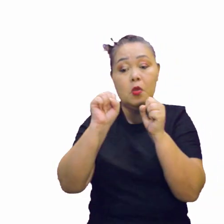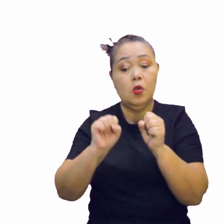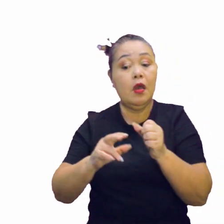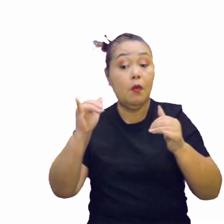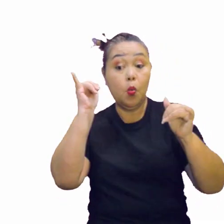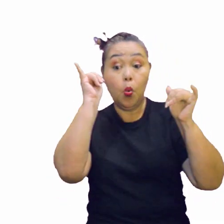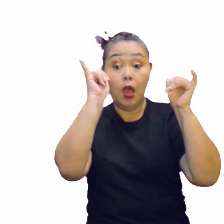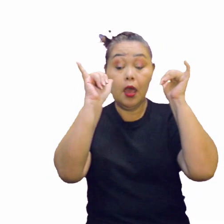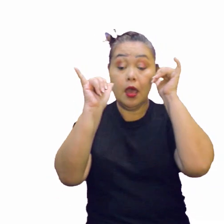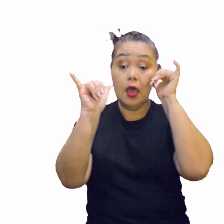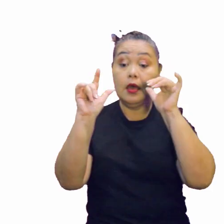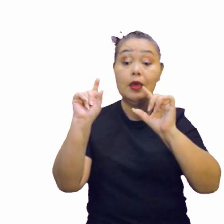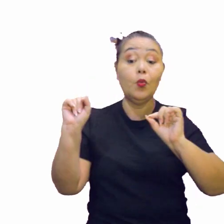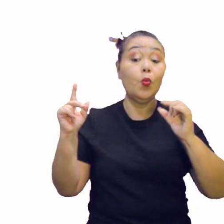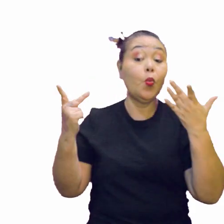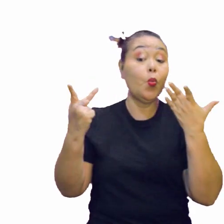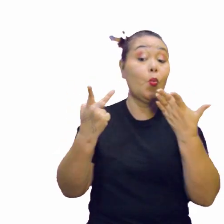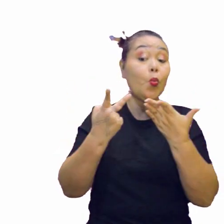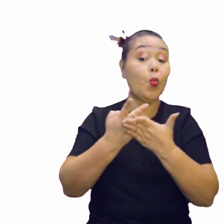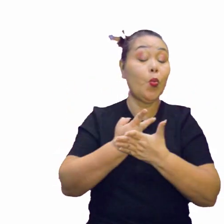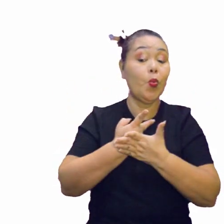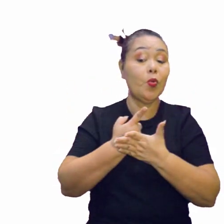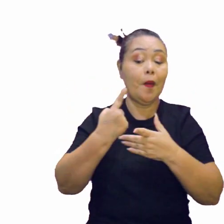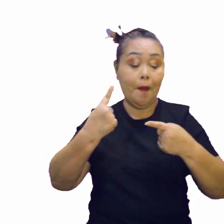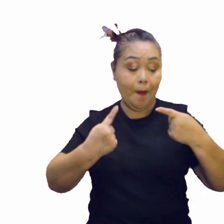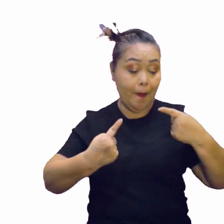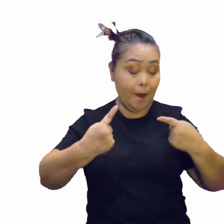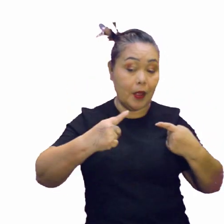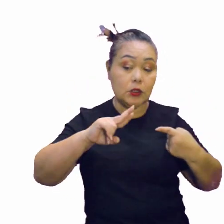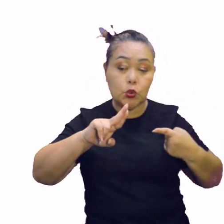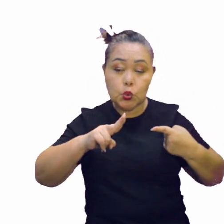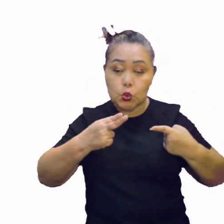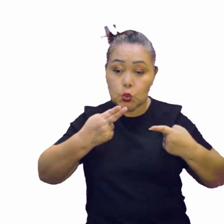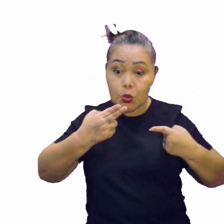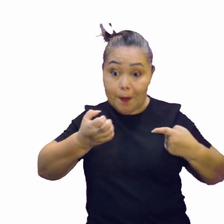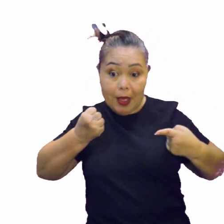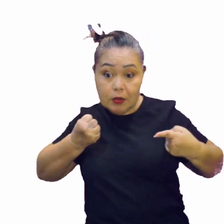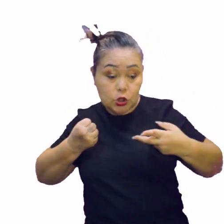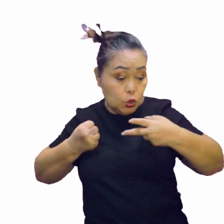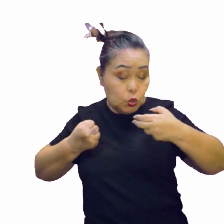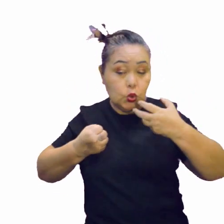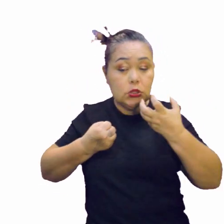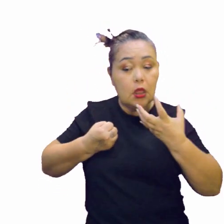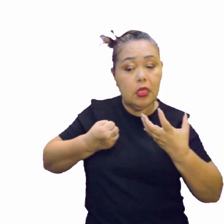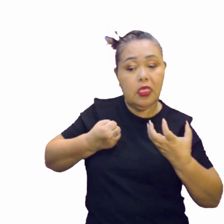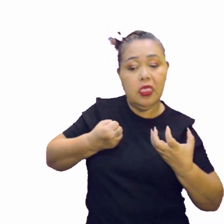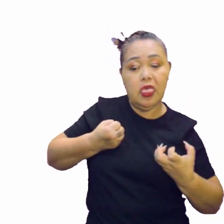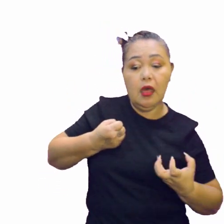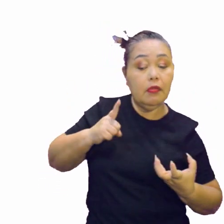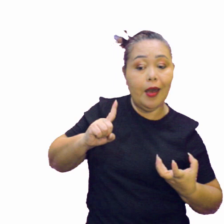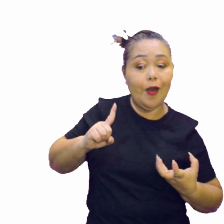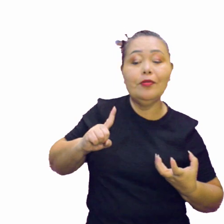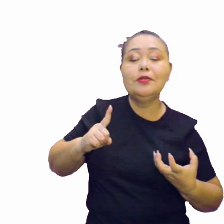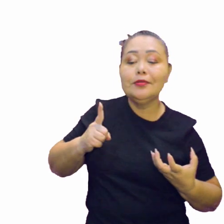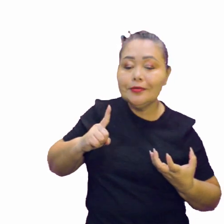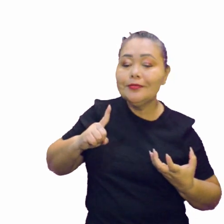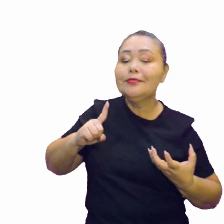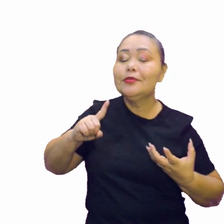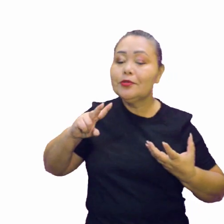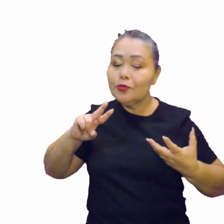o quê? Uma competição de nutrição. Esse processo, sim, é a